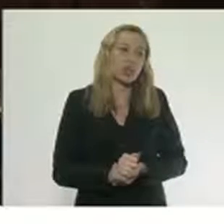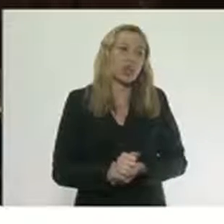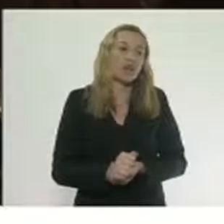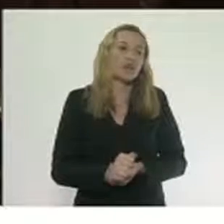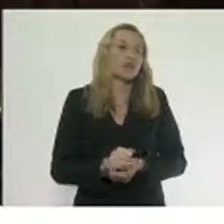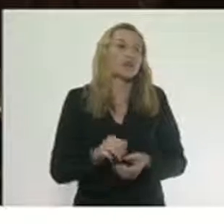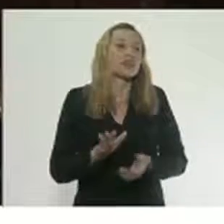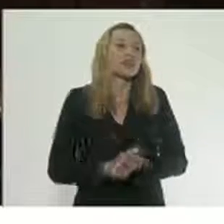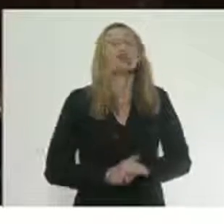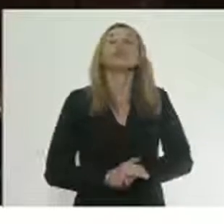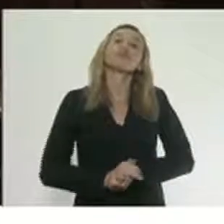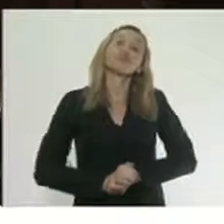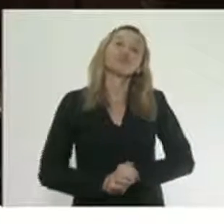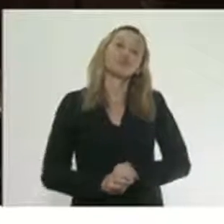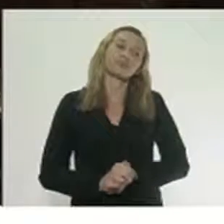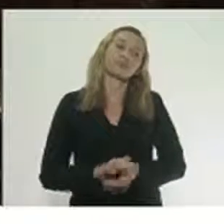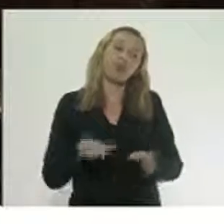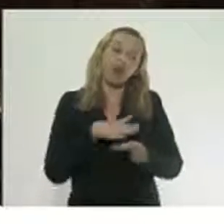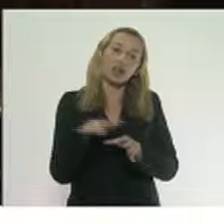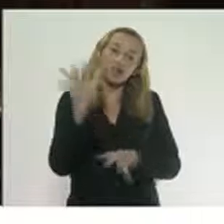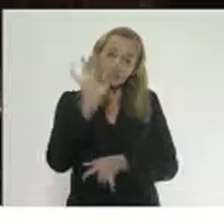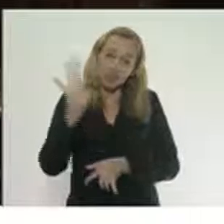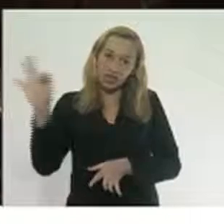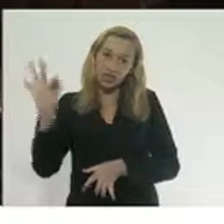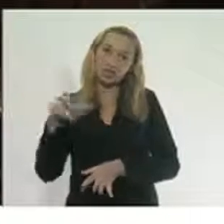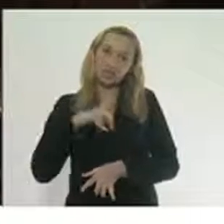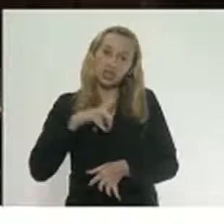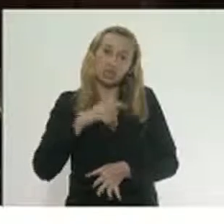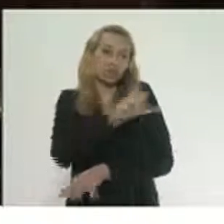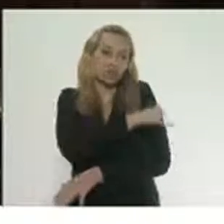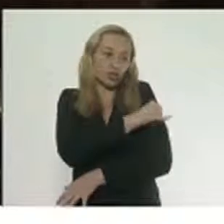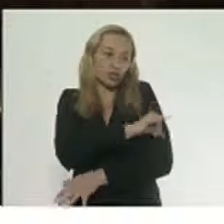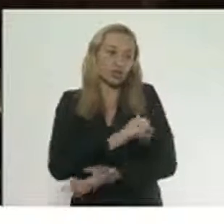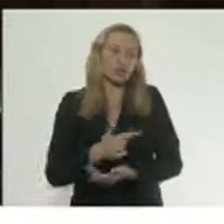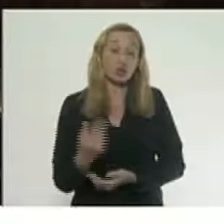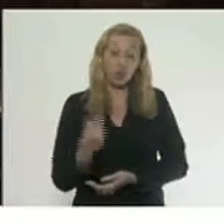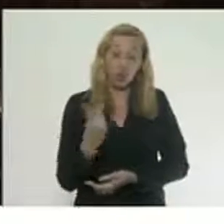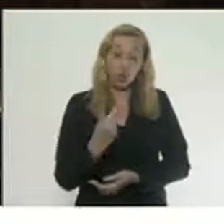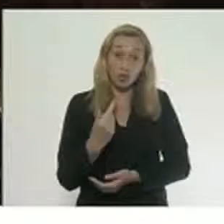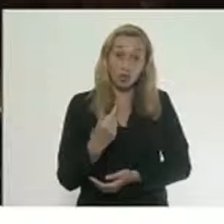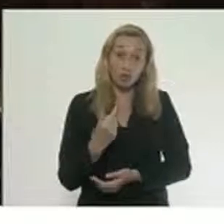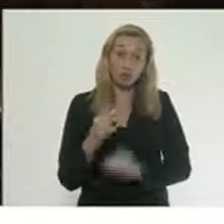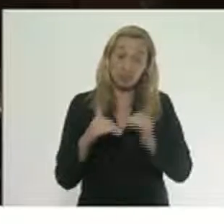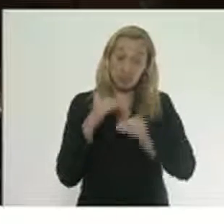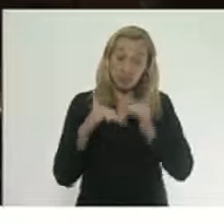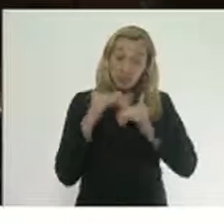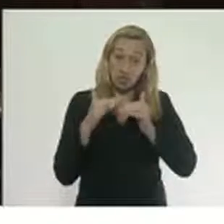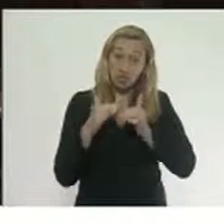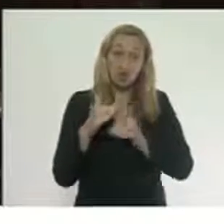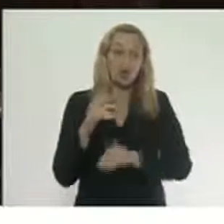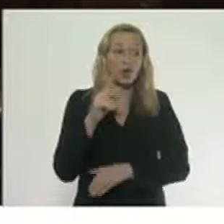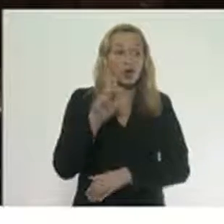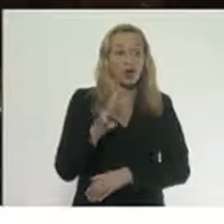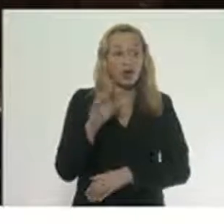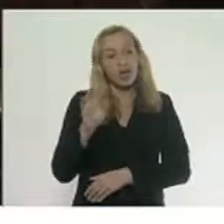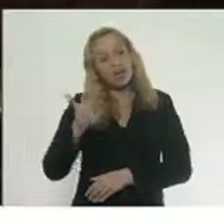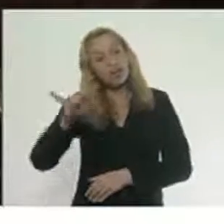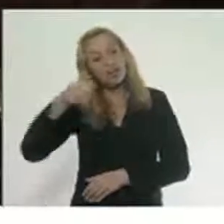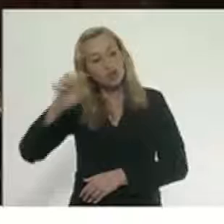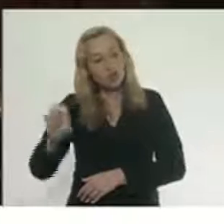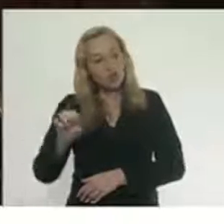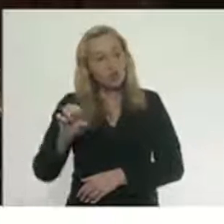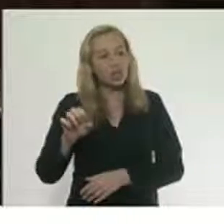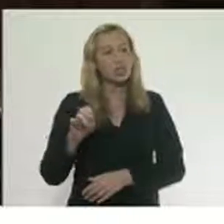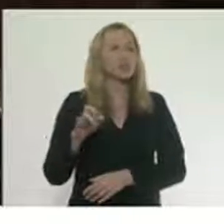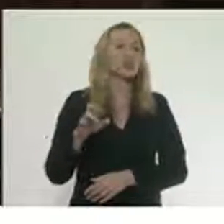de Educação Profissional Científica e Tecnológica, que tem no Rio de Janeiro 2 exemplares muito bem sucedidos, o IFRJ e o Instituto Federal